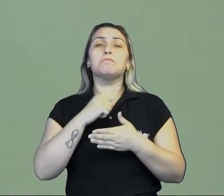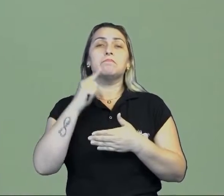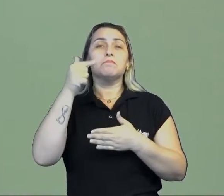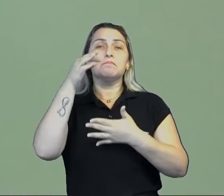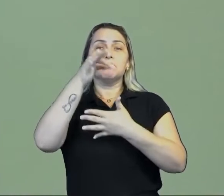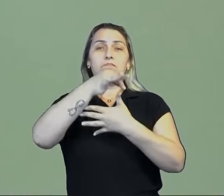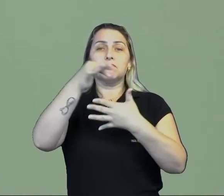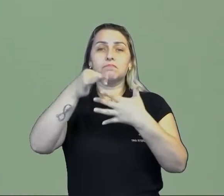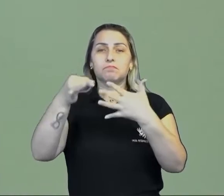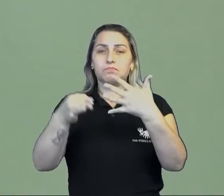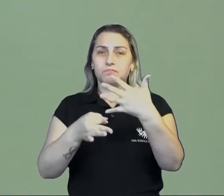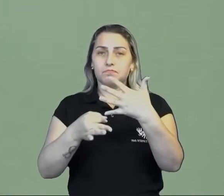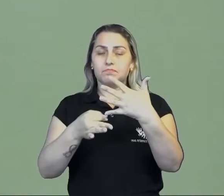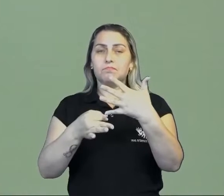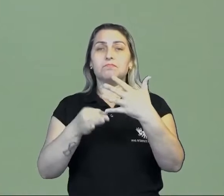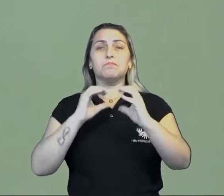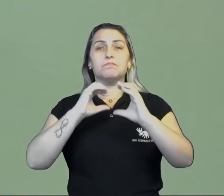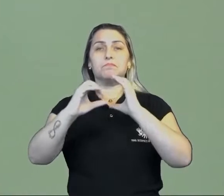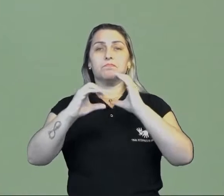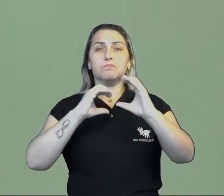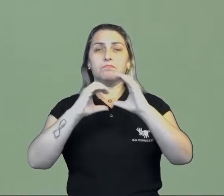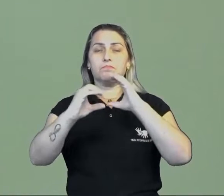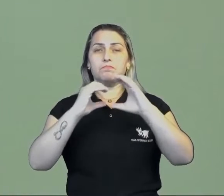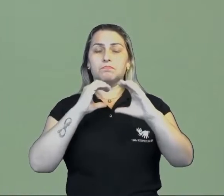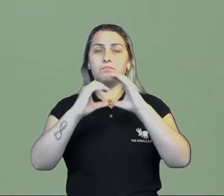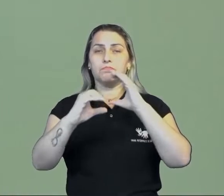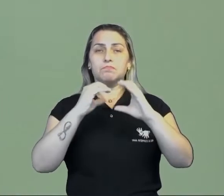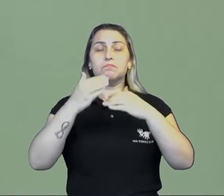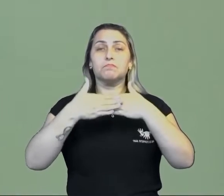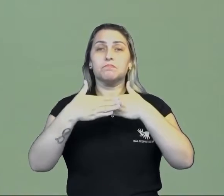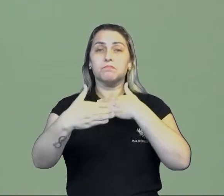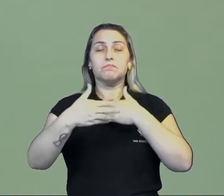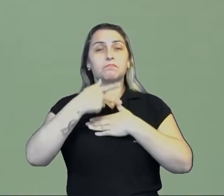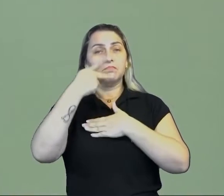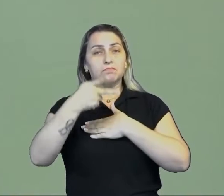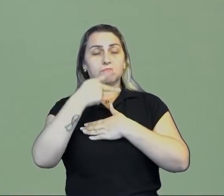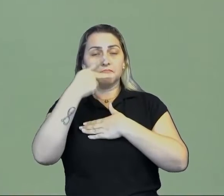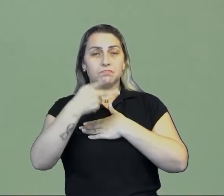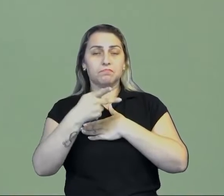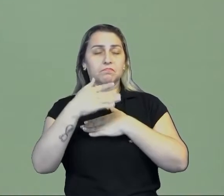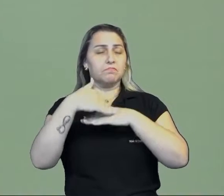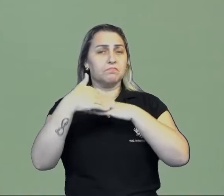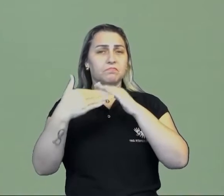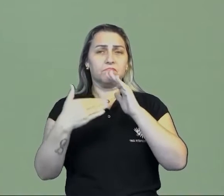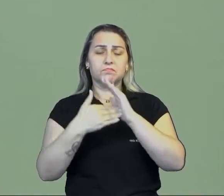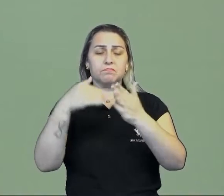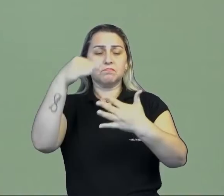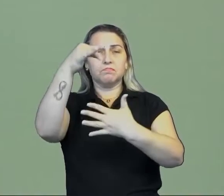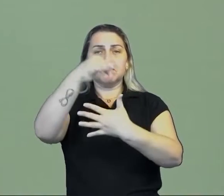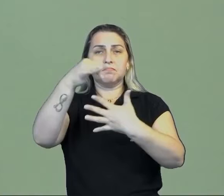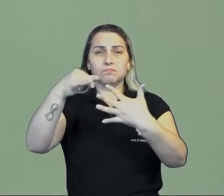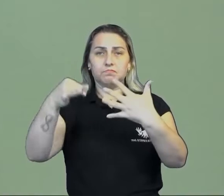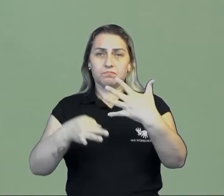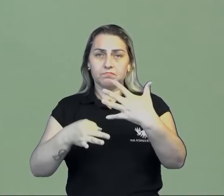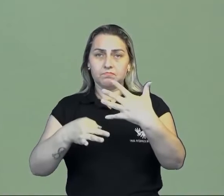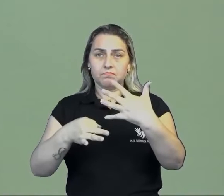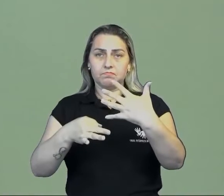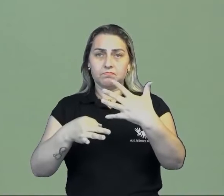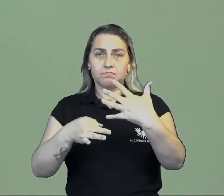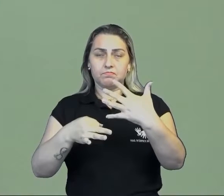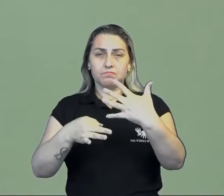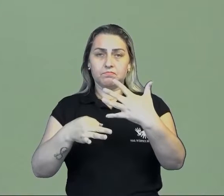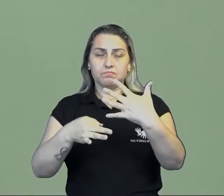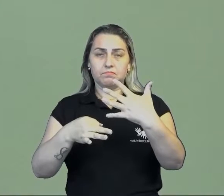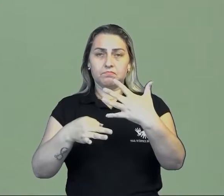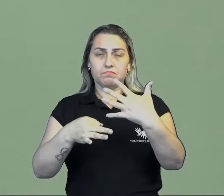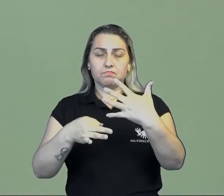outros elementos da comunicação, né? A partir da fala que parte todos os elementos,